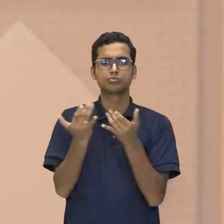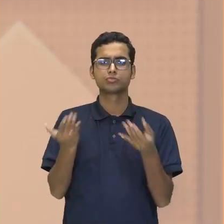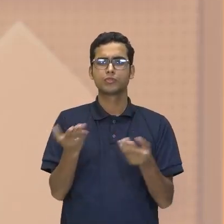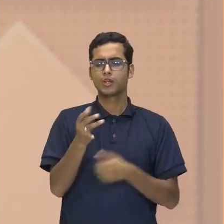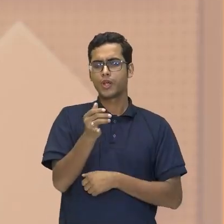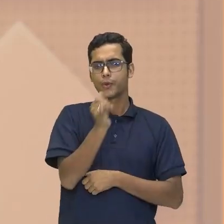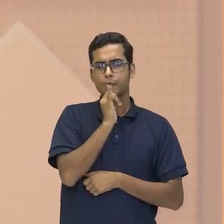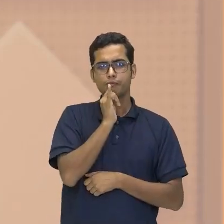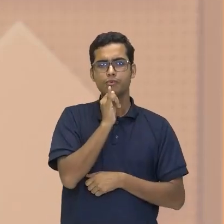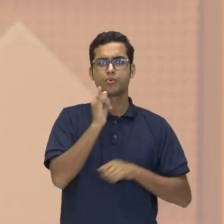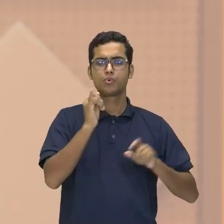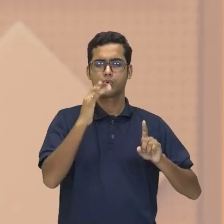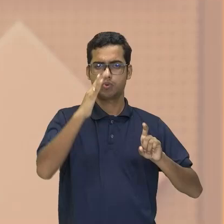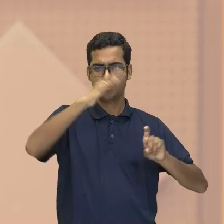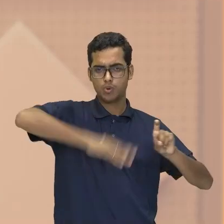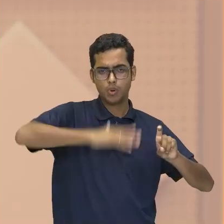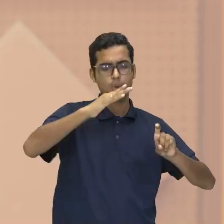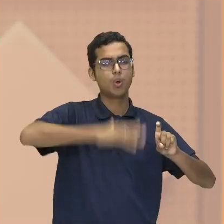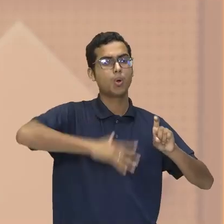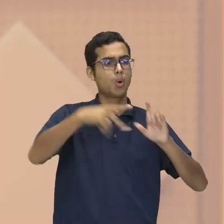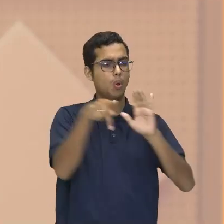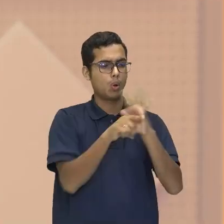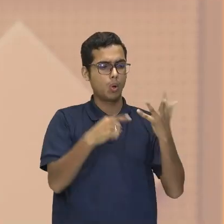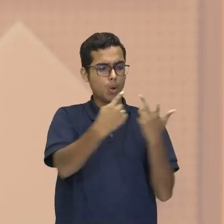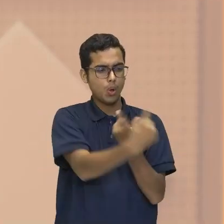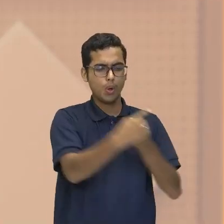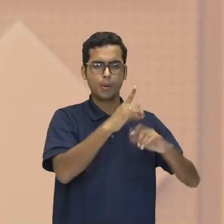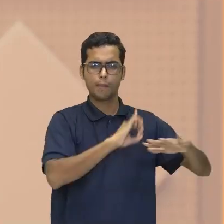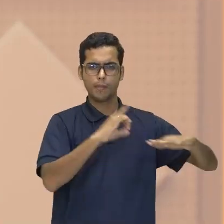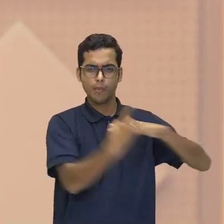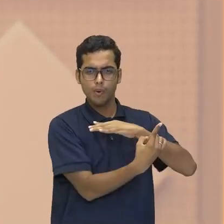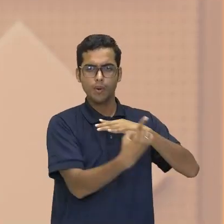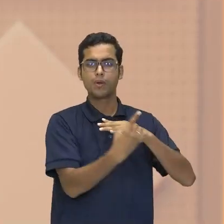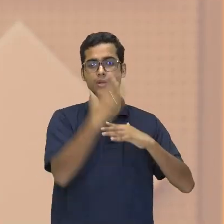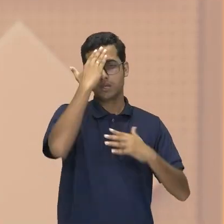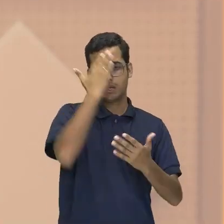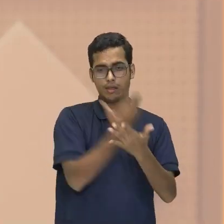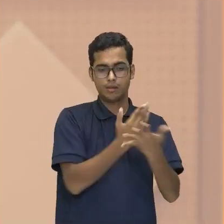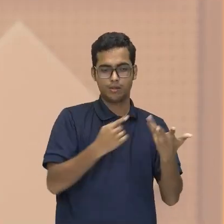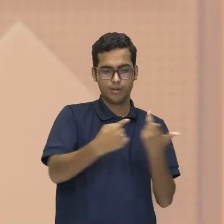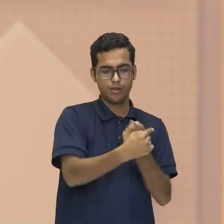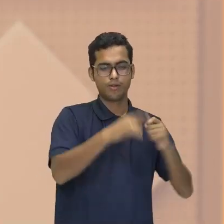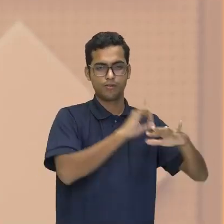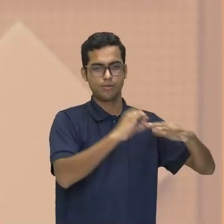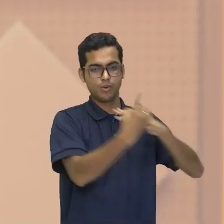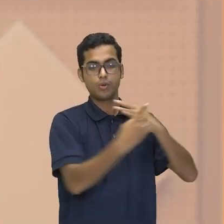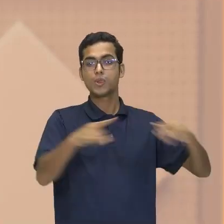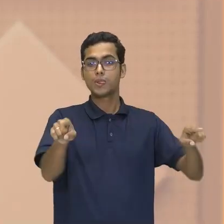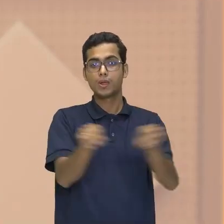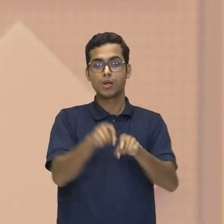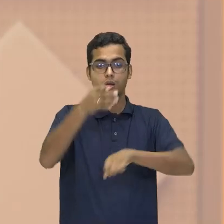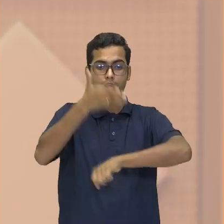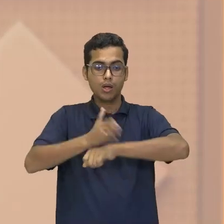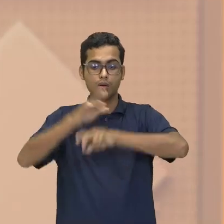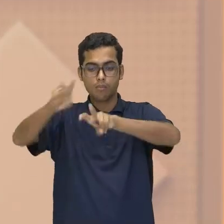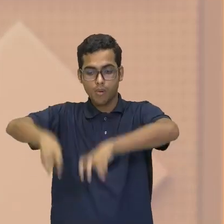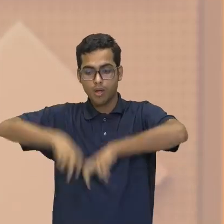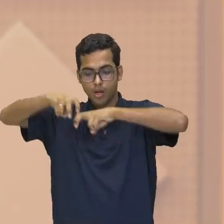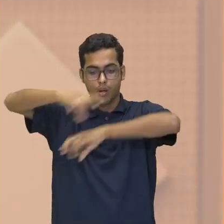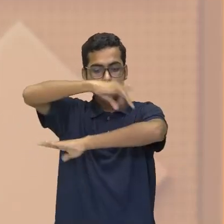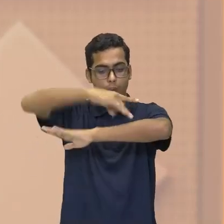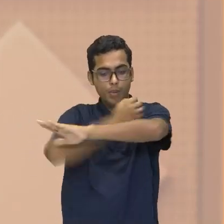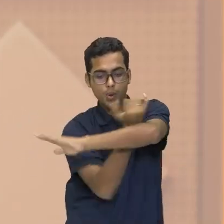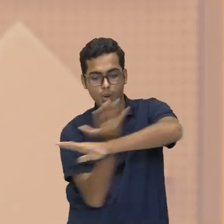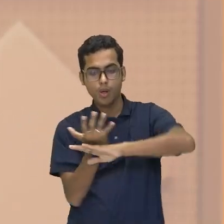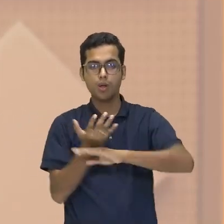a diversas entidades, no caso, eles eram politeístas, eles praticavam tanto a agricultura quanto a pecuária como base